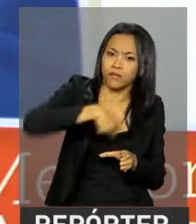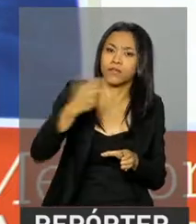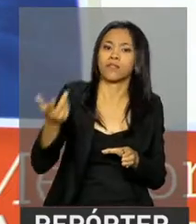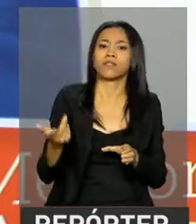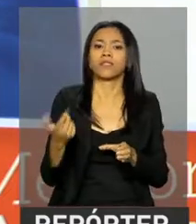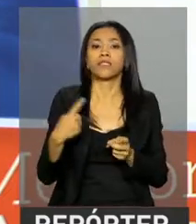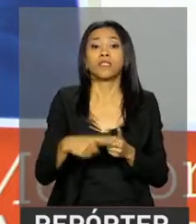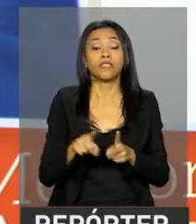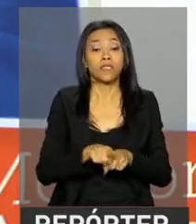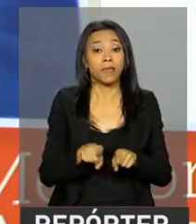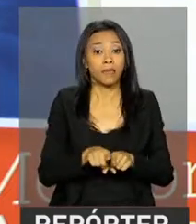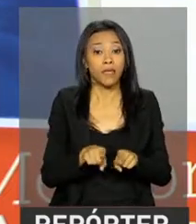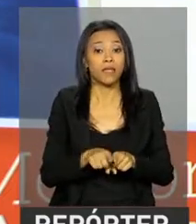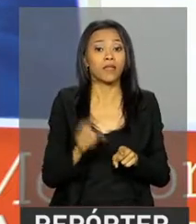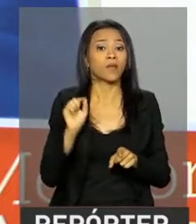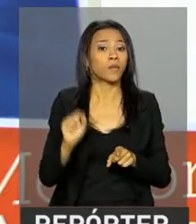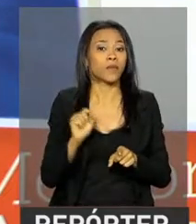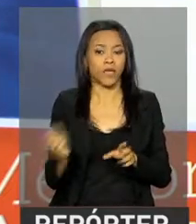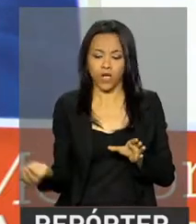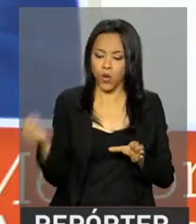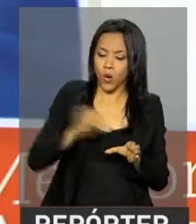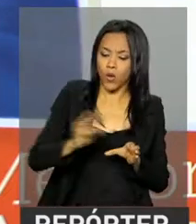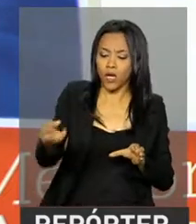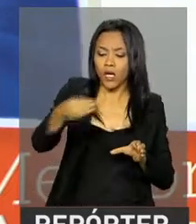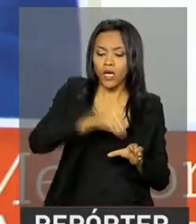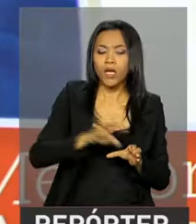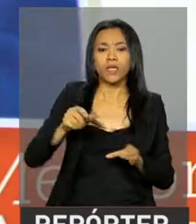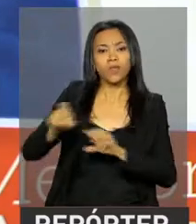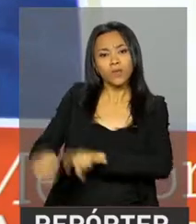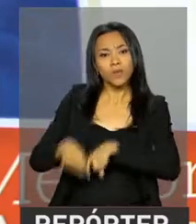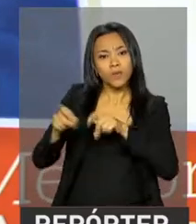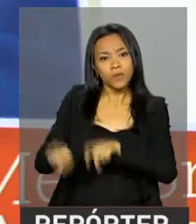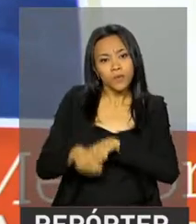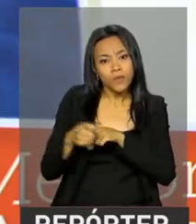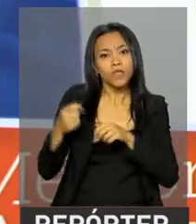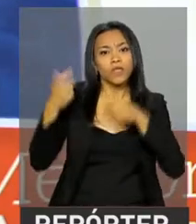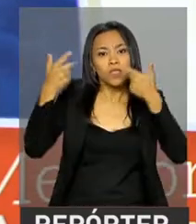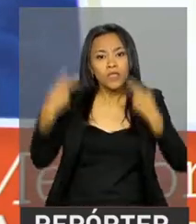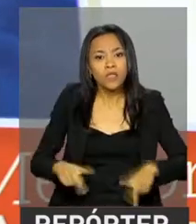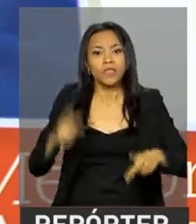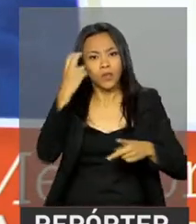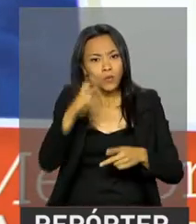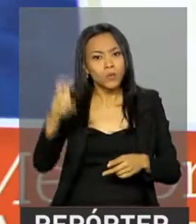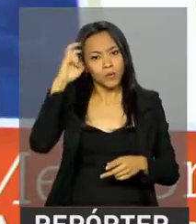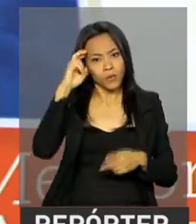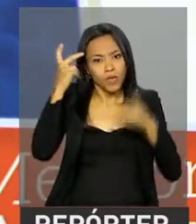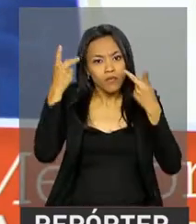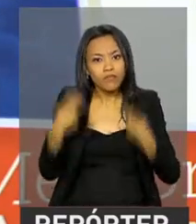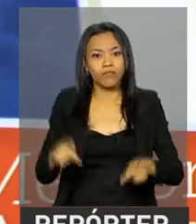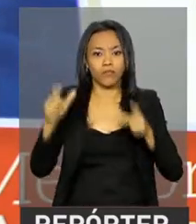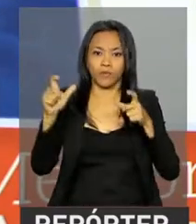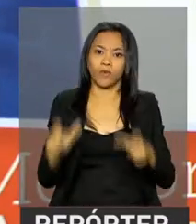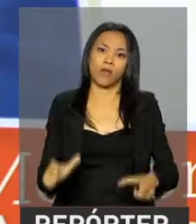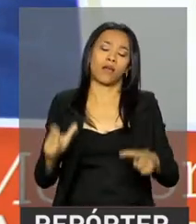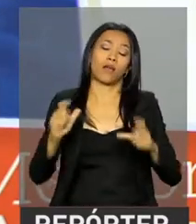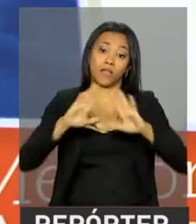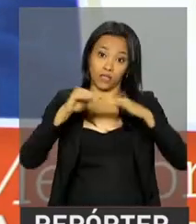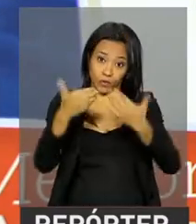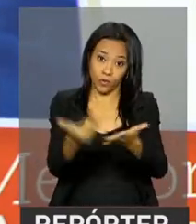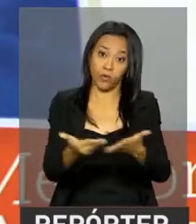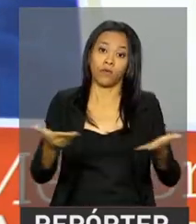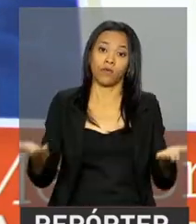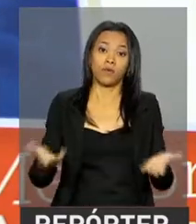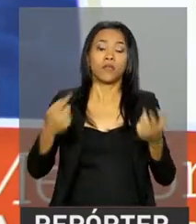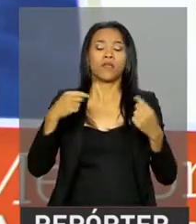a participação, a inclusão de alimentos regionais que caracterizem a cultura local, não é, daquela região em que a escola está